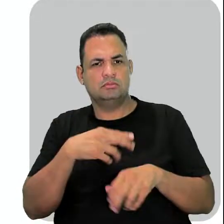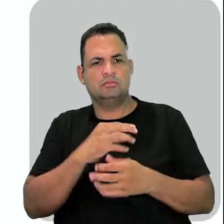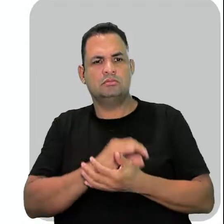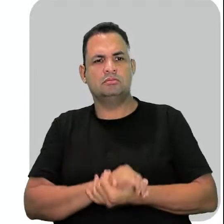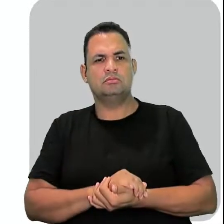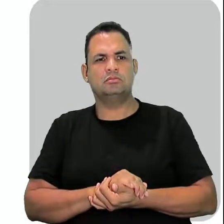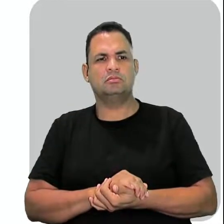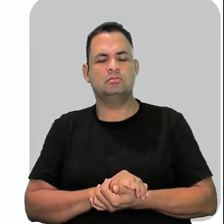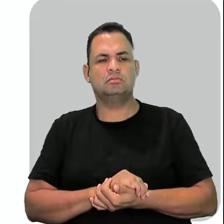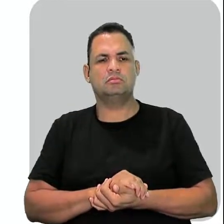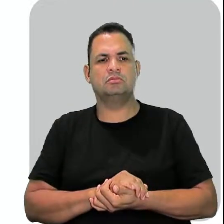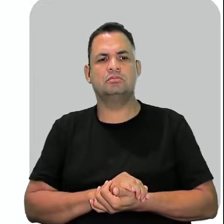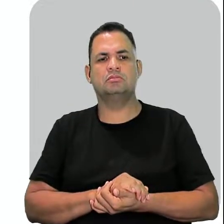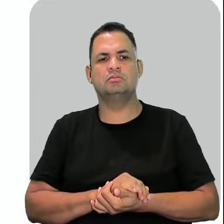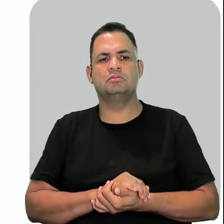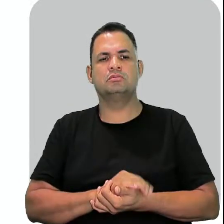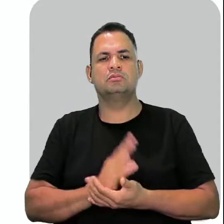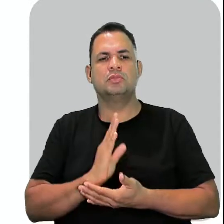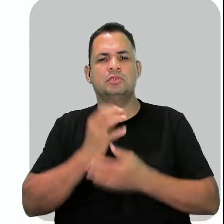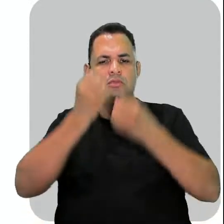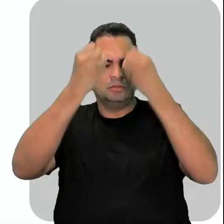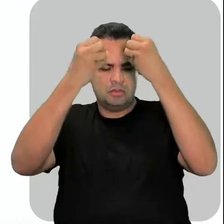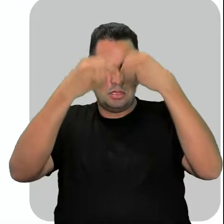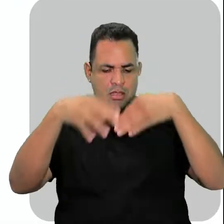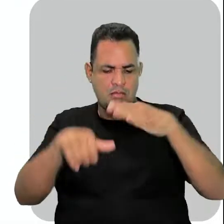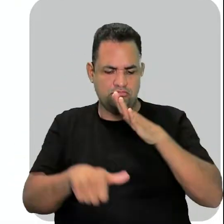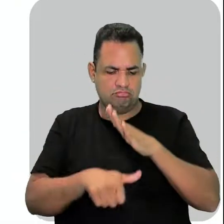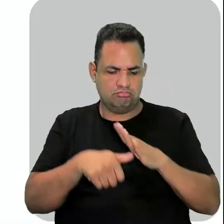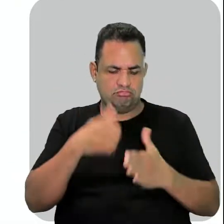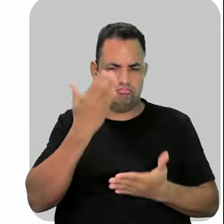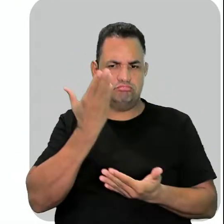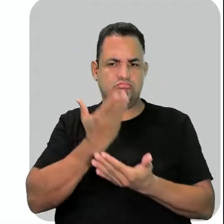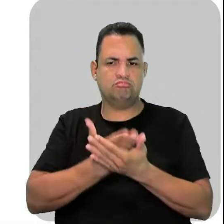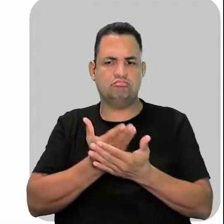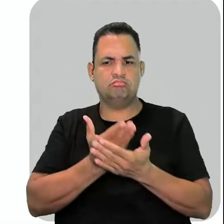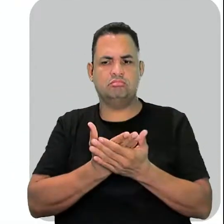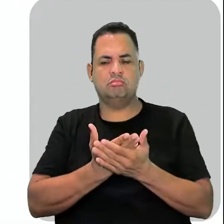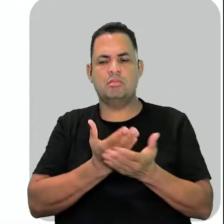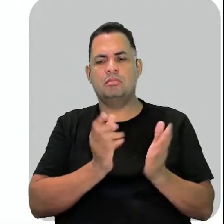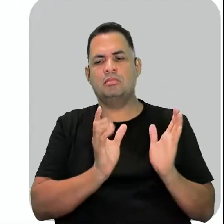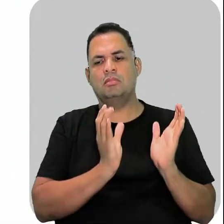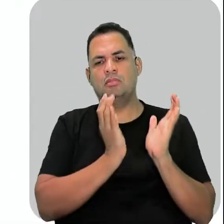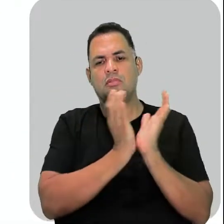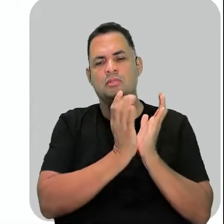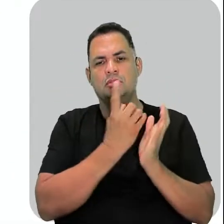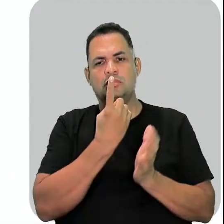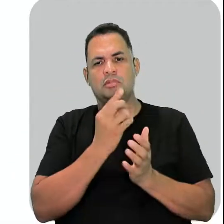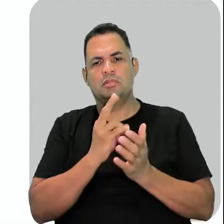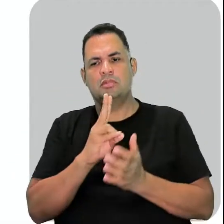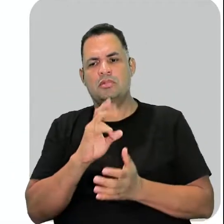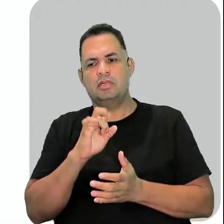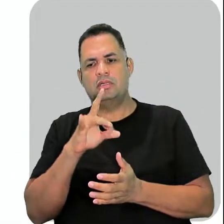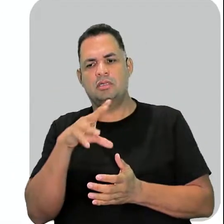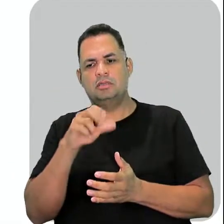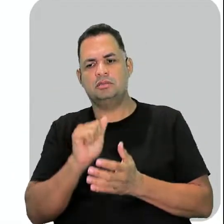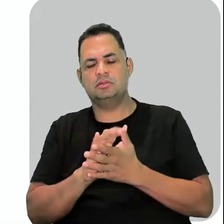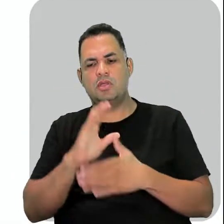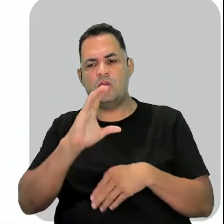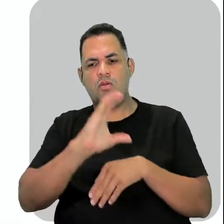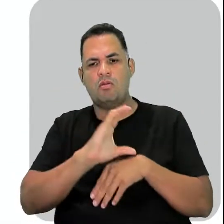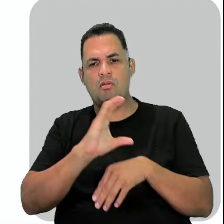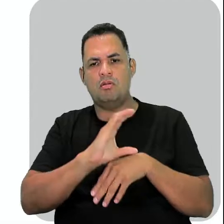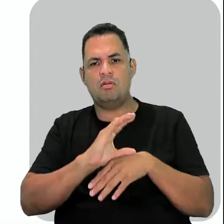acontecendo. A gente falou lá nas nossas primeiras aulas da unidade 1 que a valência do carbono ela